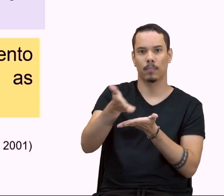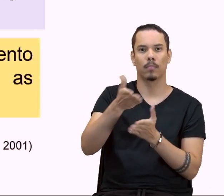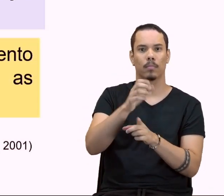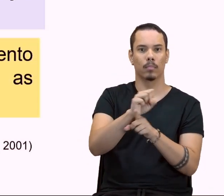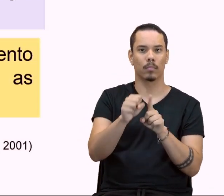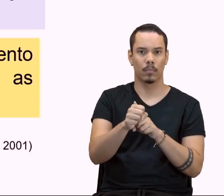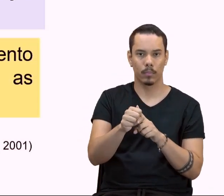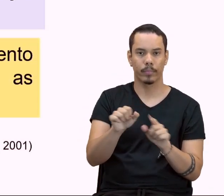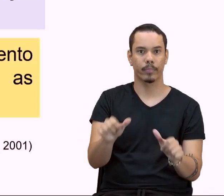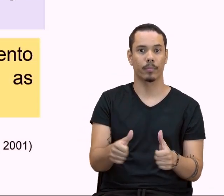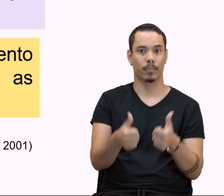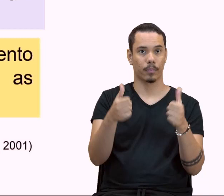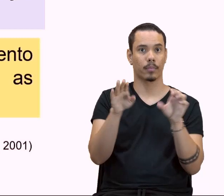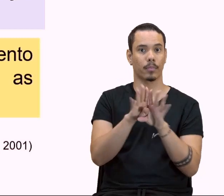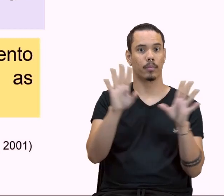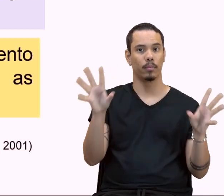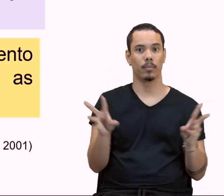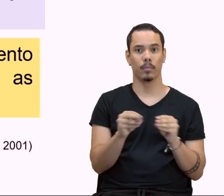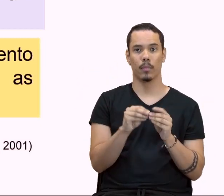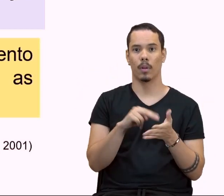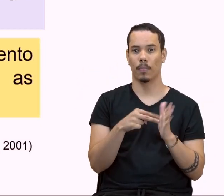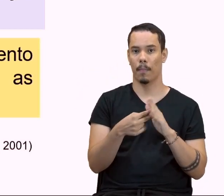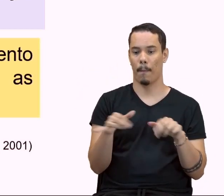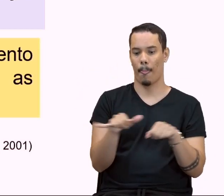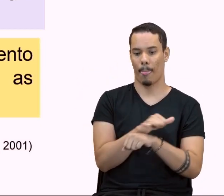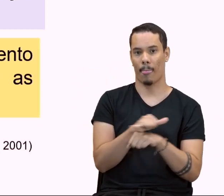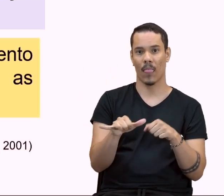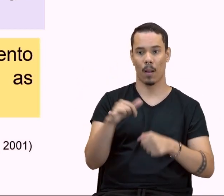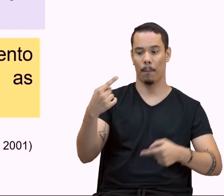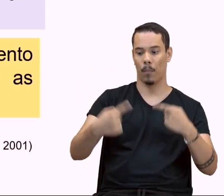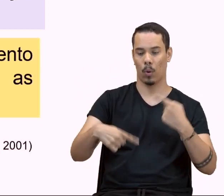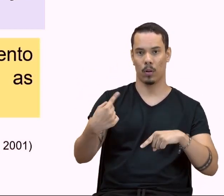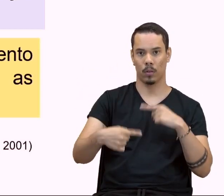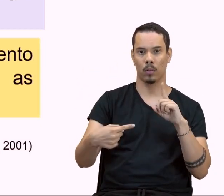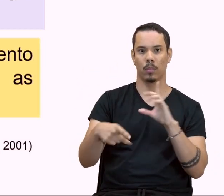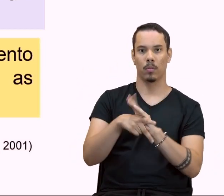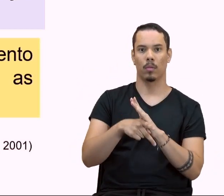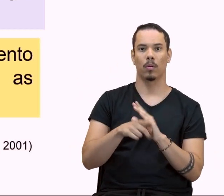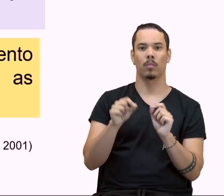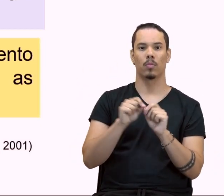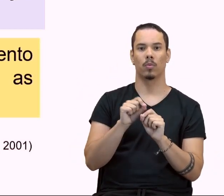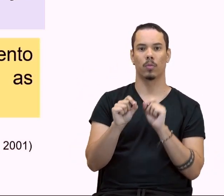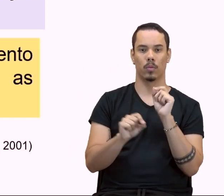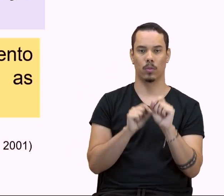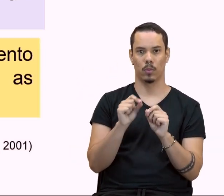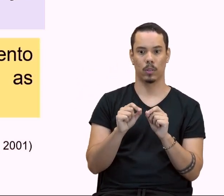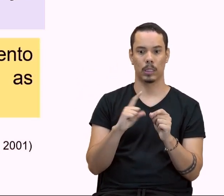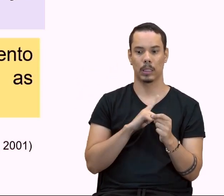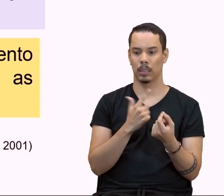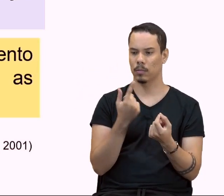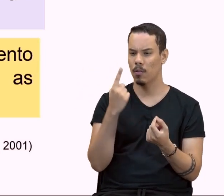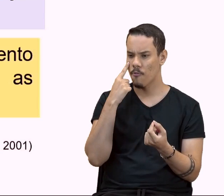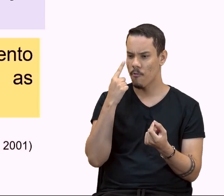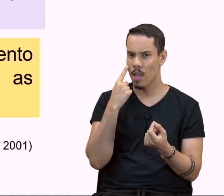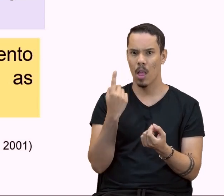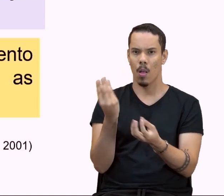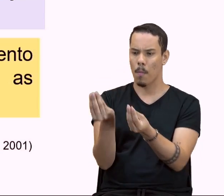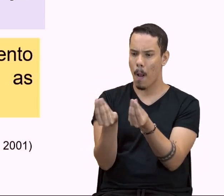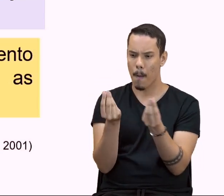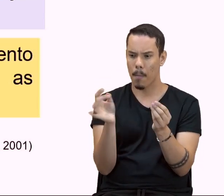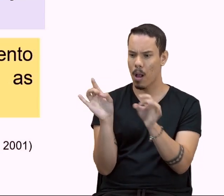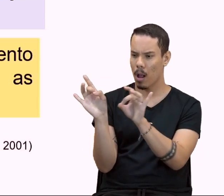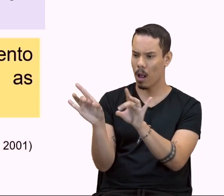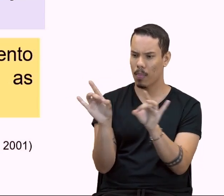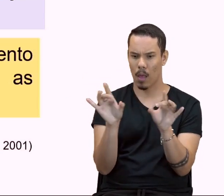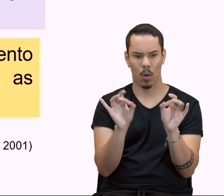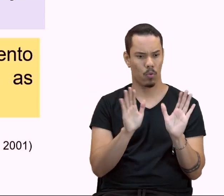que, em síntese, é um instrumento técnico e político de planejamento das peculiaridades regionais,